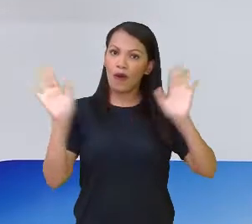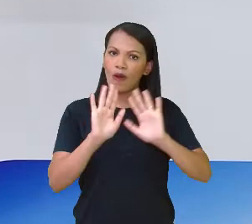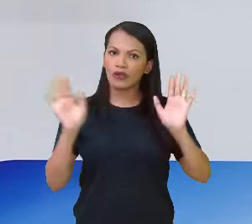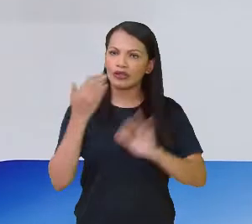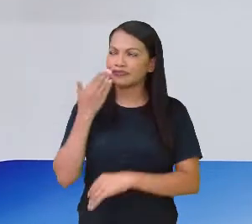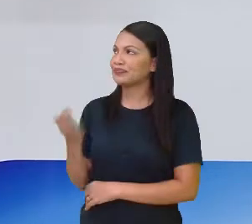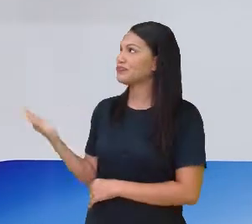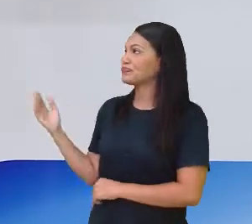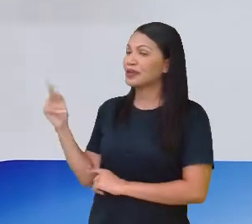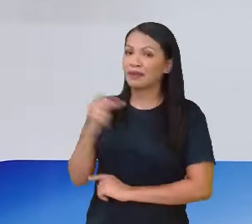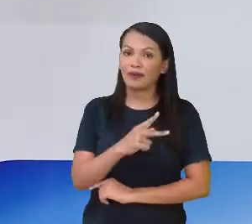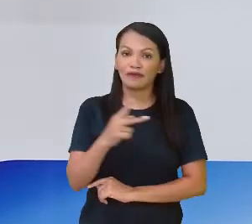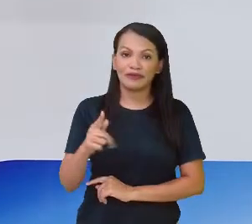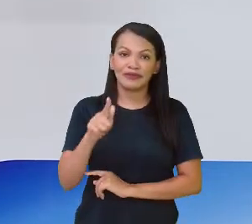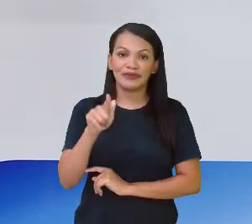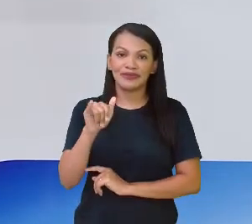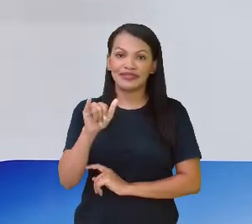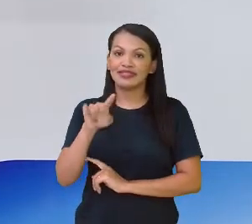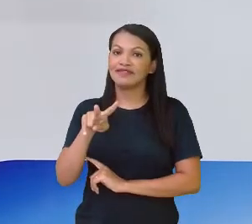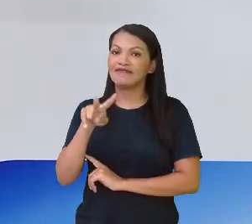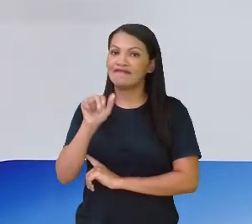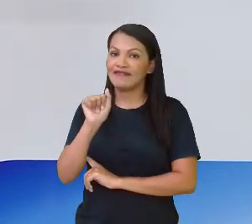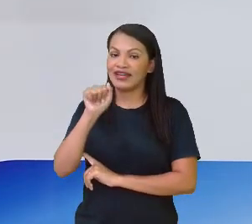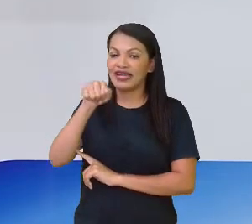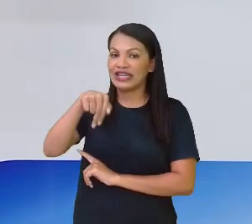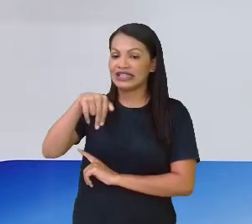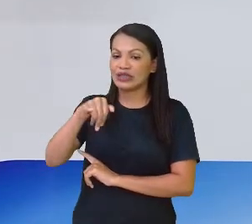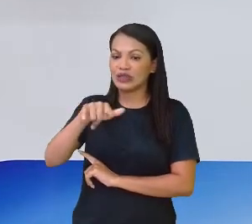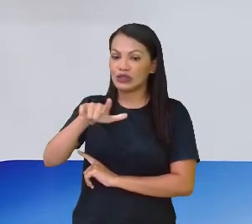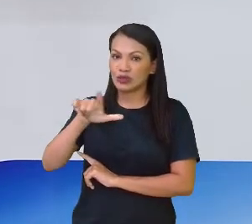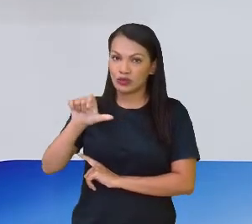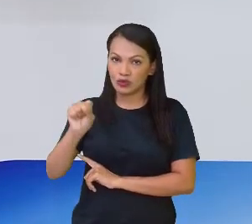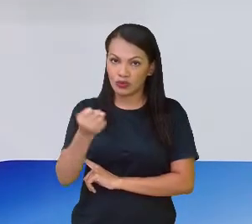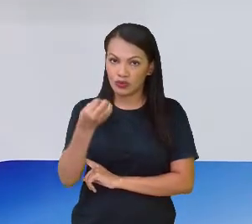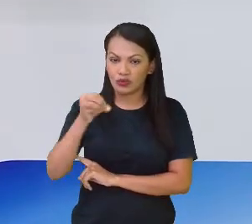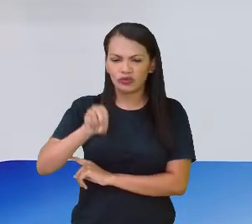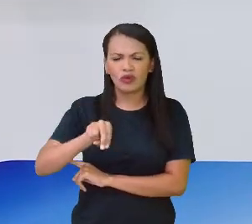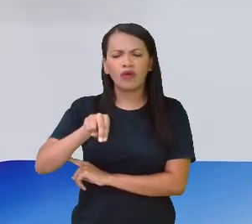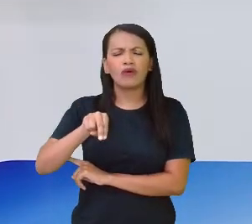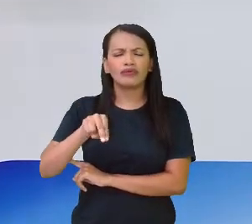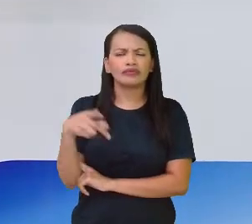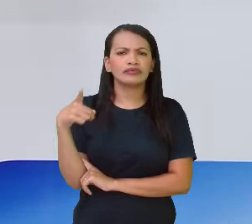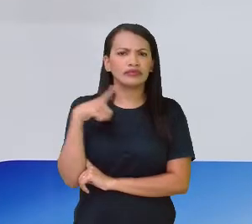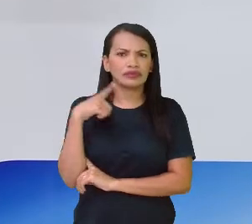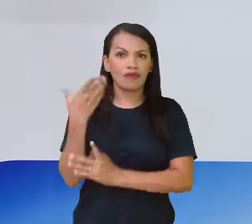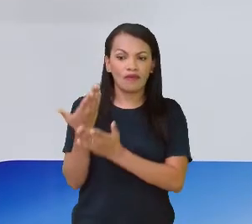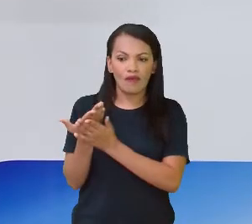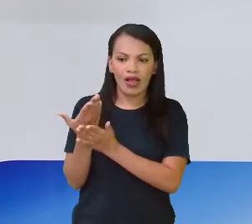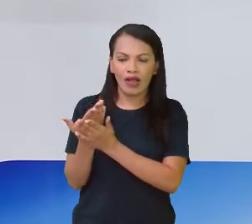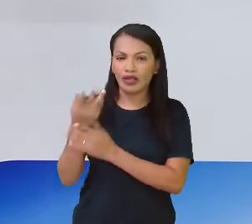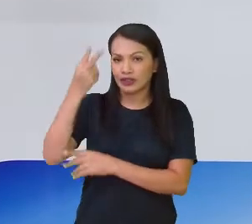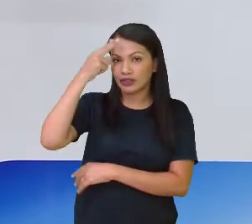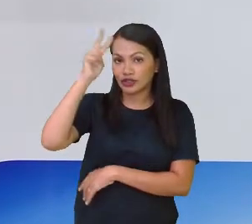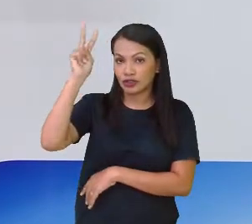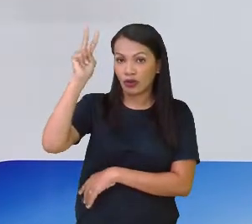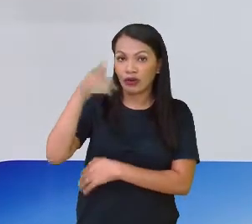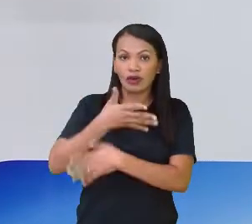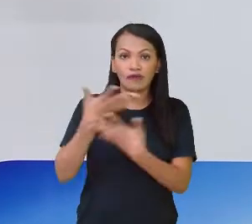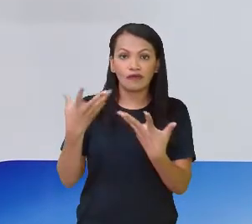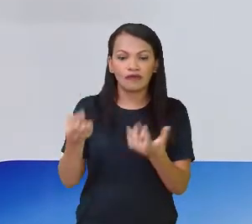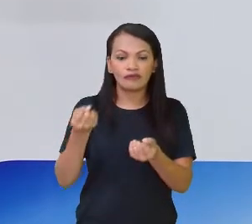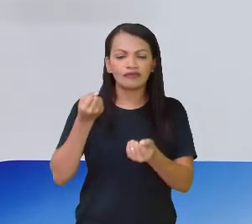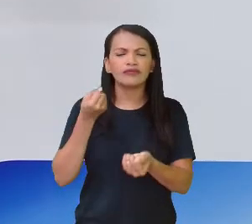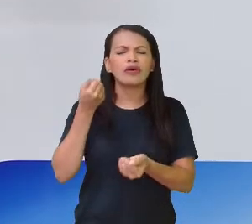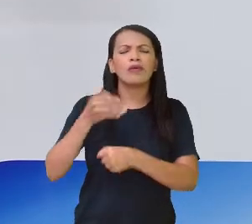Eu sou o professor Givanilson Soares e nós estamos aqui para mais uma aula de História. Nós iremos